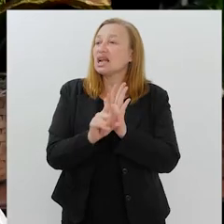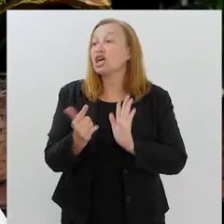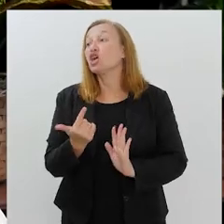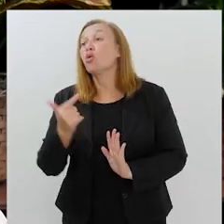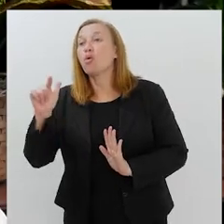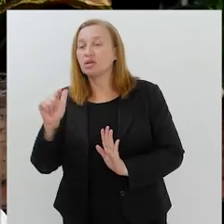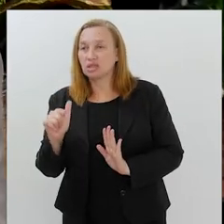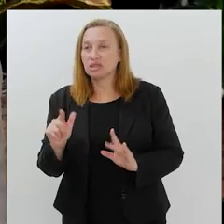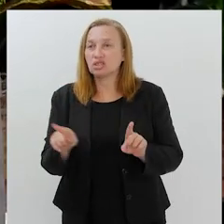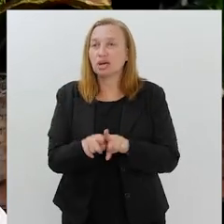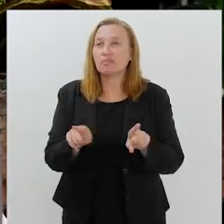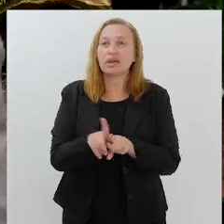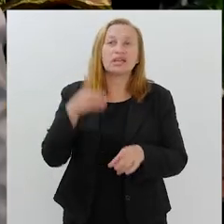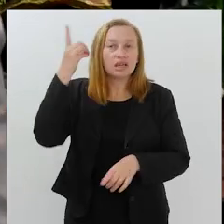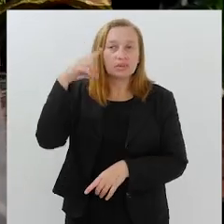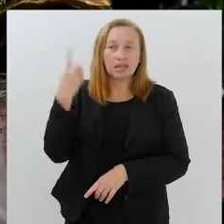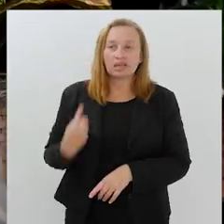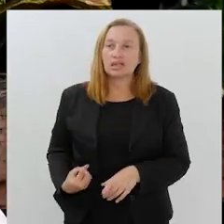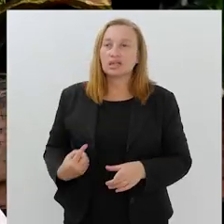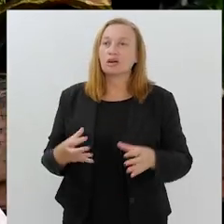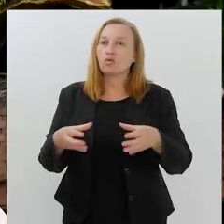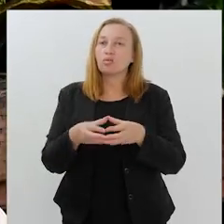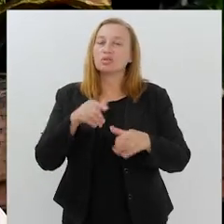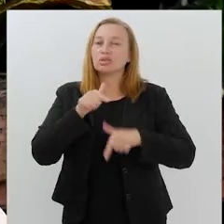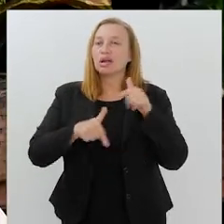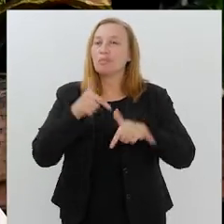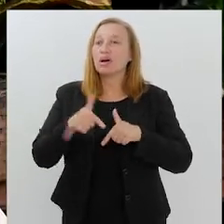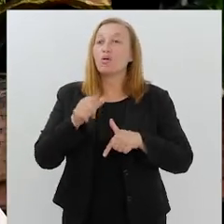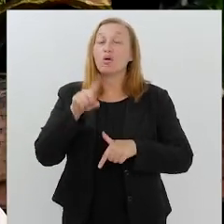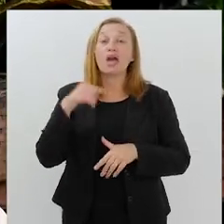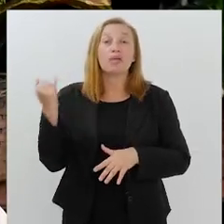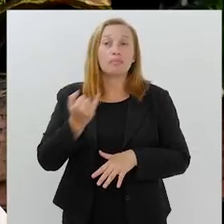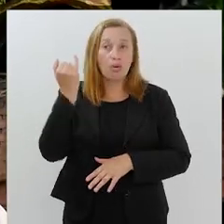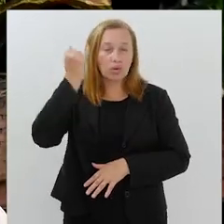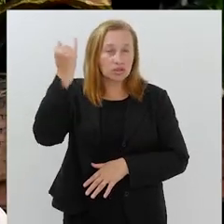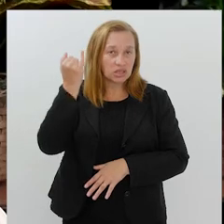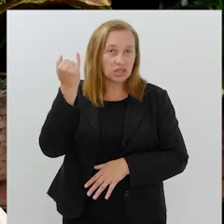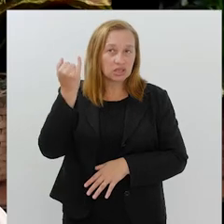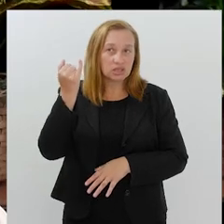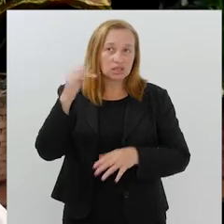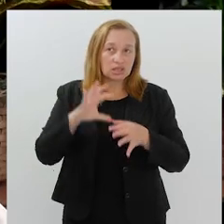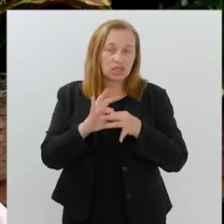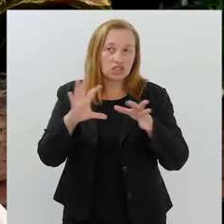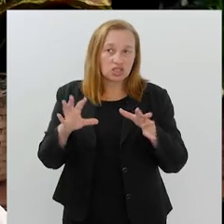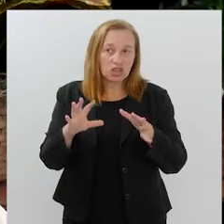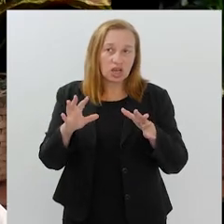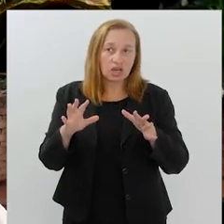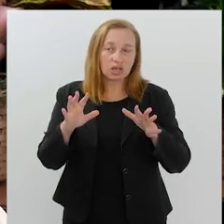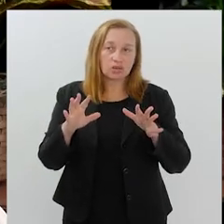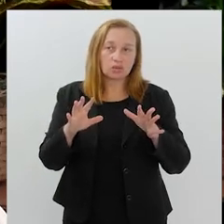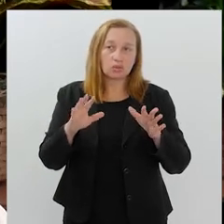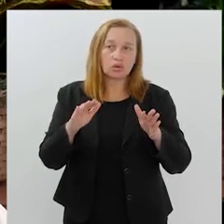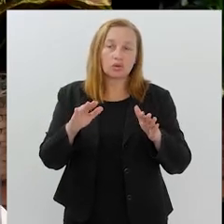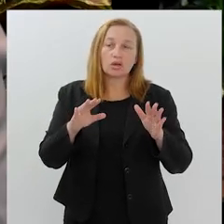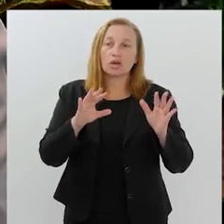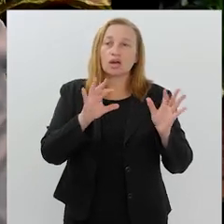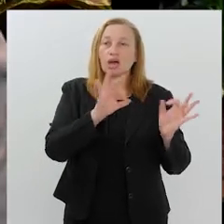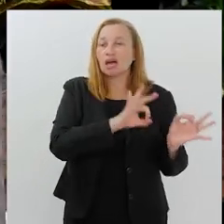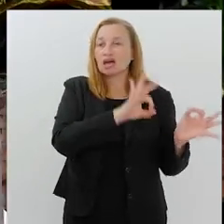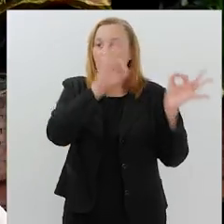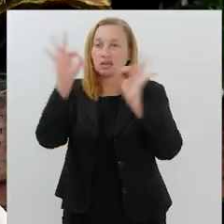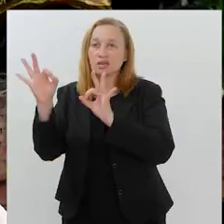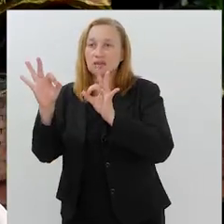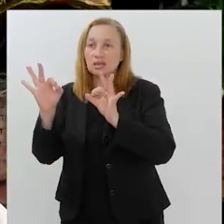relação a essa lei e outras leis também deputada Dani a comissão de trabalho né então seria importante deixar esse canal para aqueles que estão nos